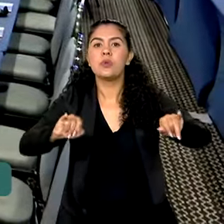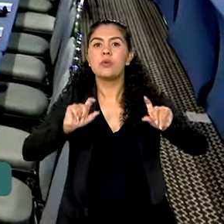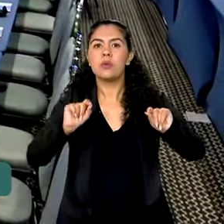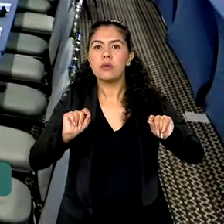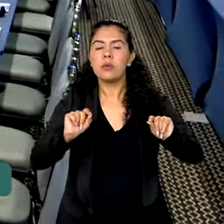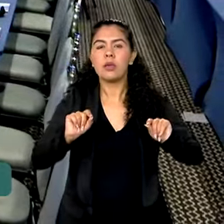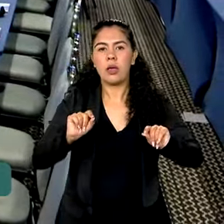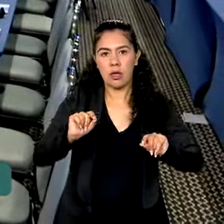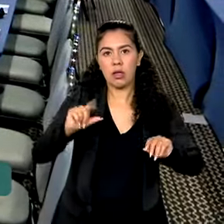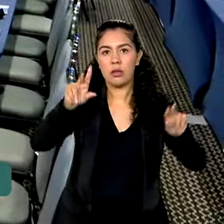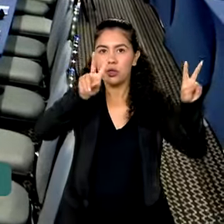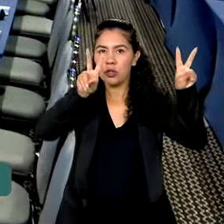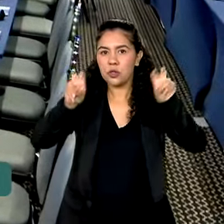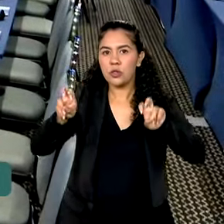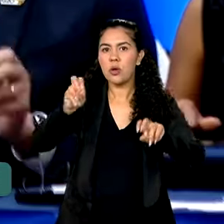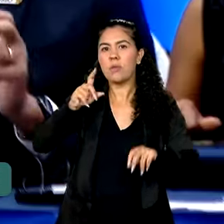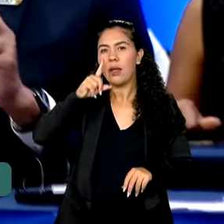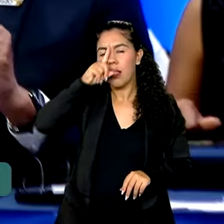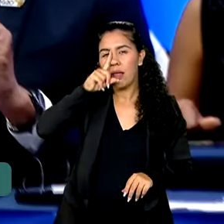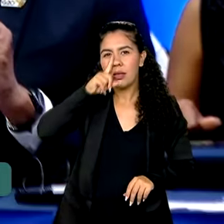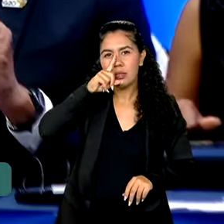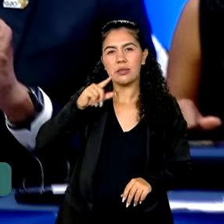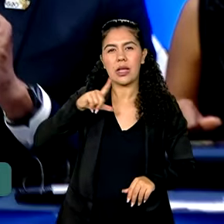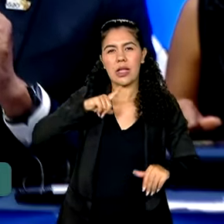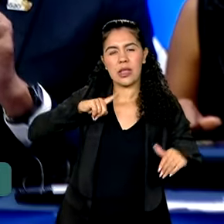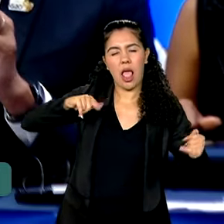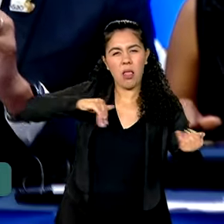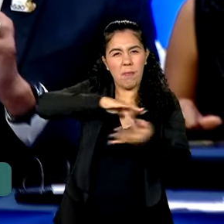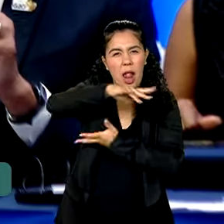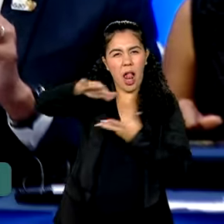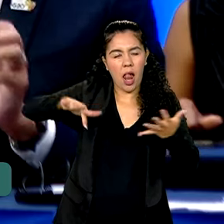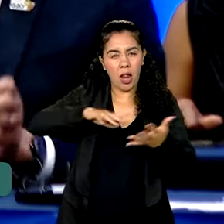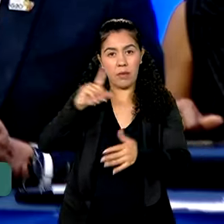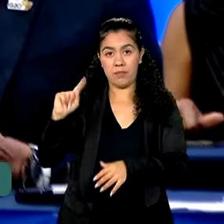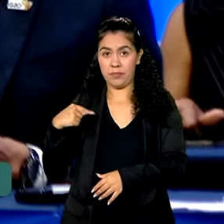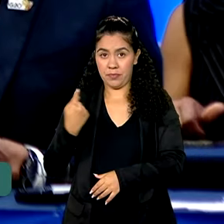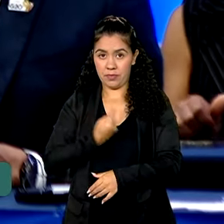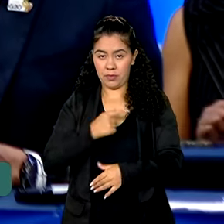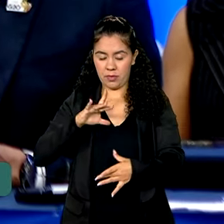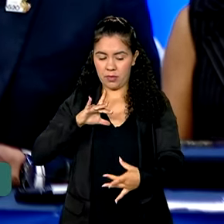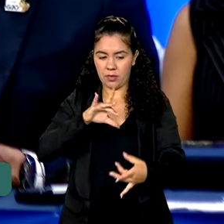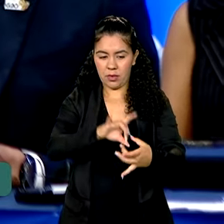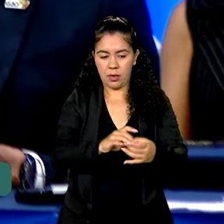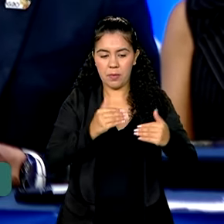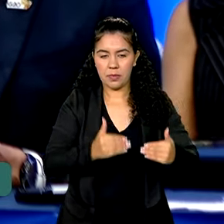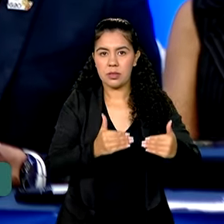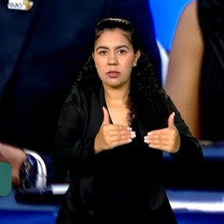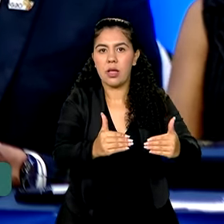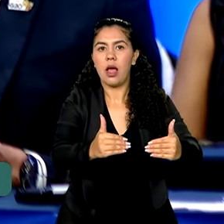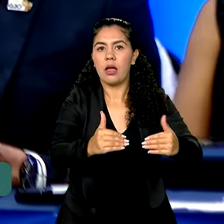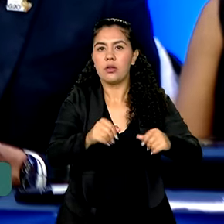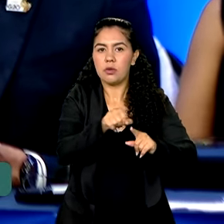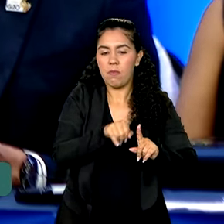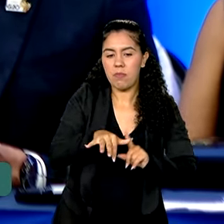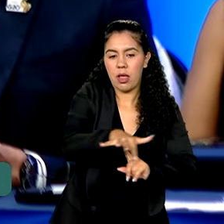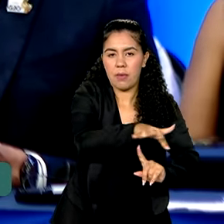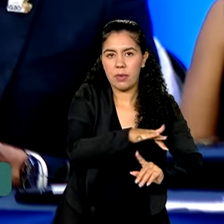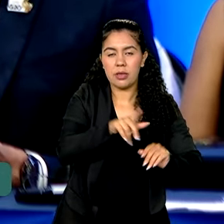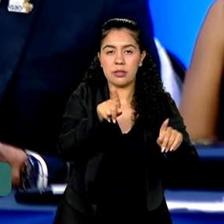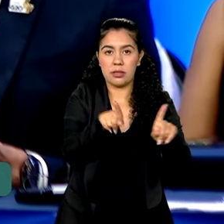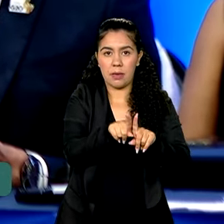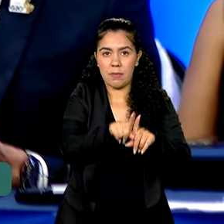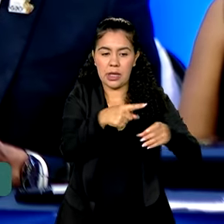riscos associados a desastres. Em conjunto com o Ministério do Meio Ambiente e o Ministério das Cidades, e na transversalidade